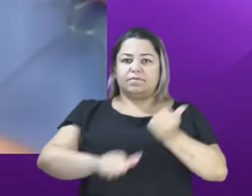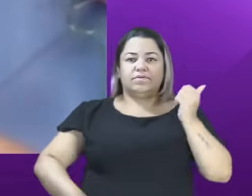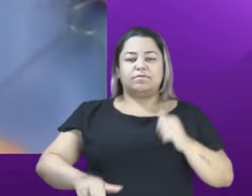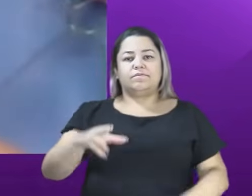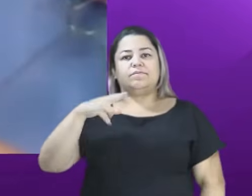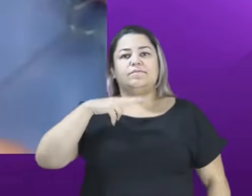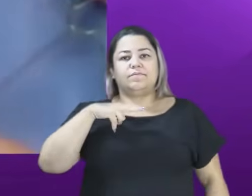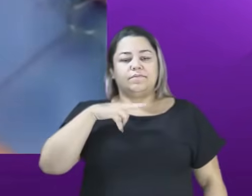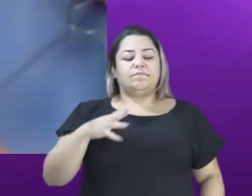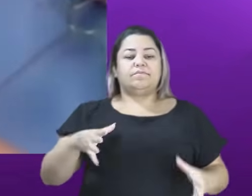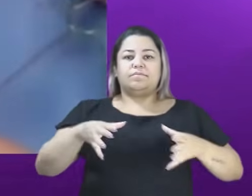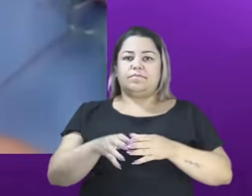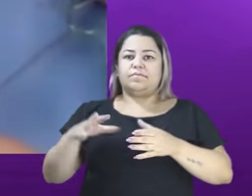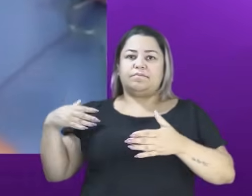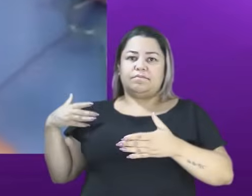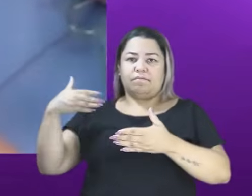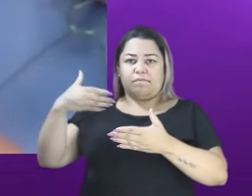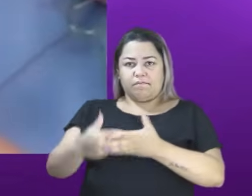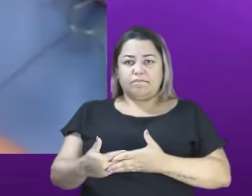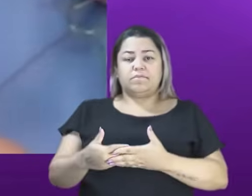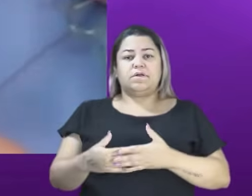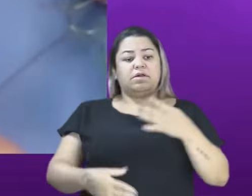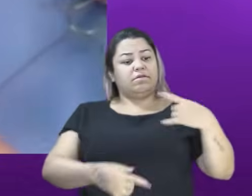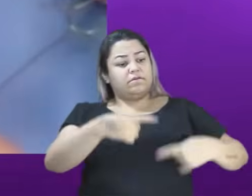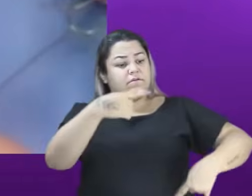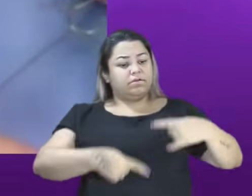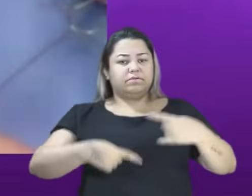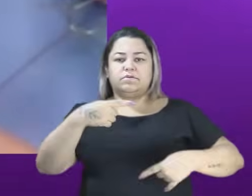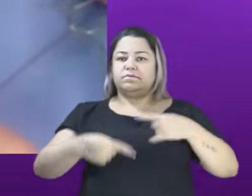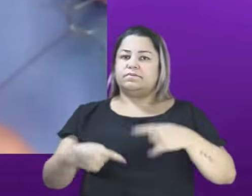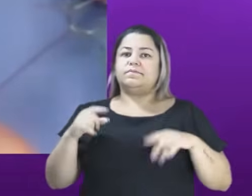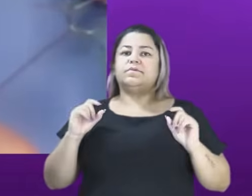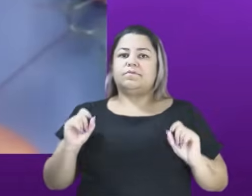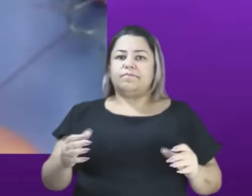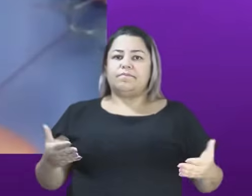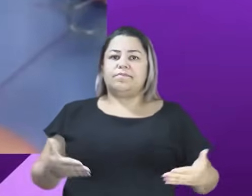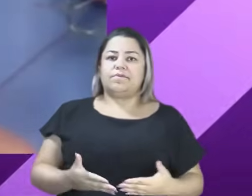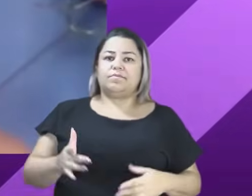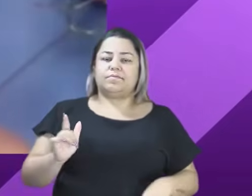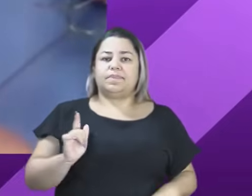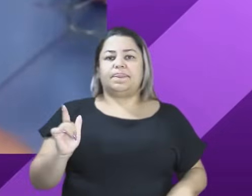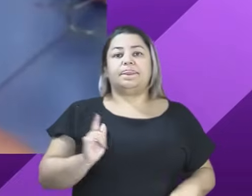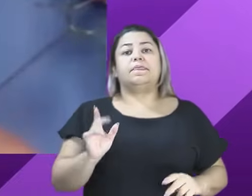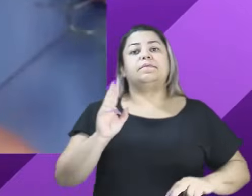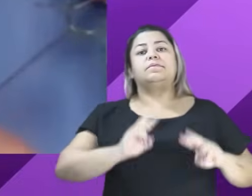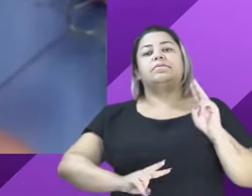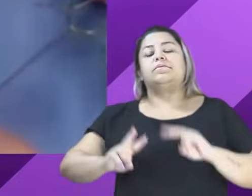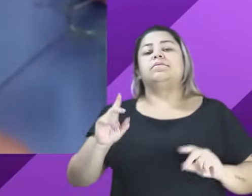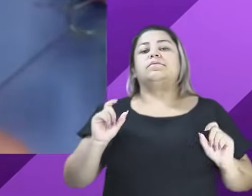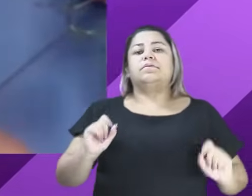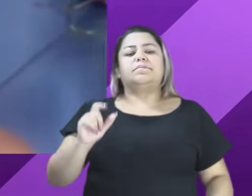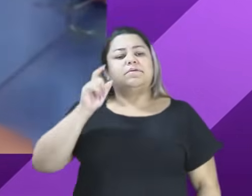individuais, né? Os coletivos avançaram um pouco aí na discussão, no debate. Hoje existe, né, uma visibilidade, existe